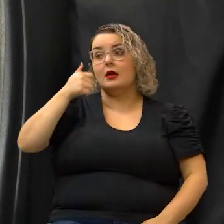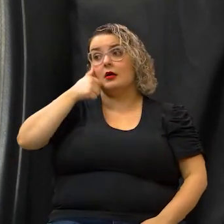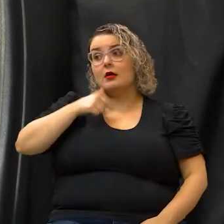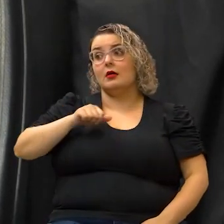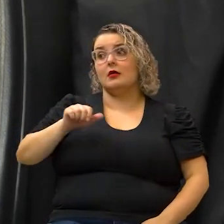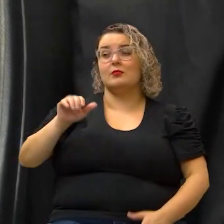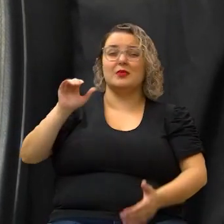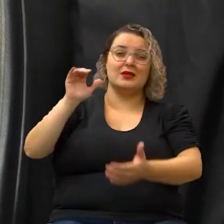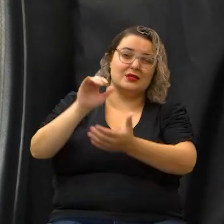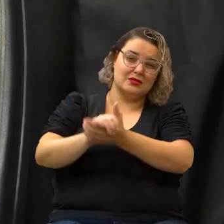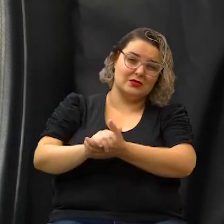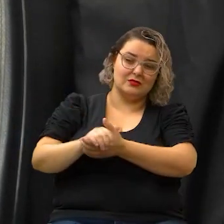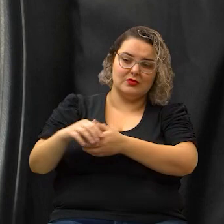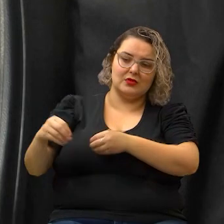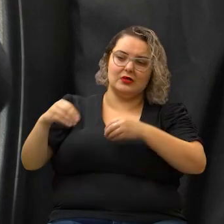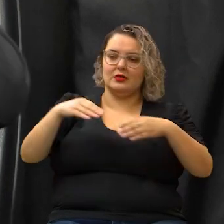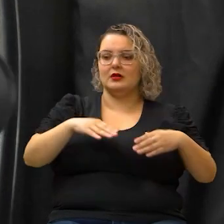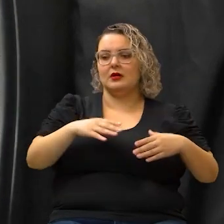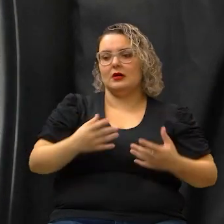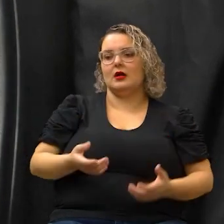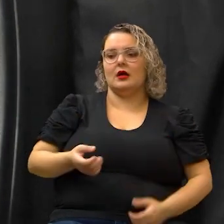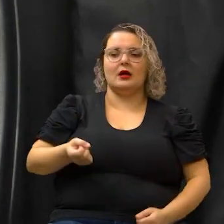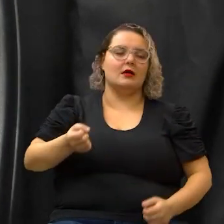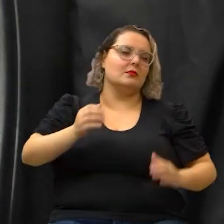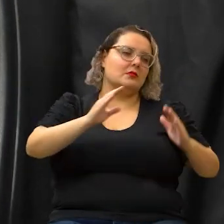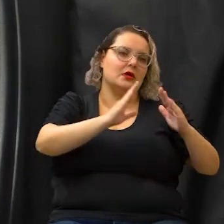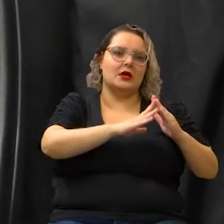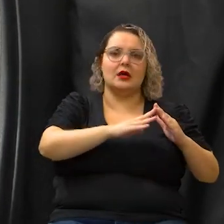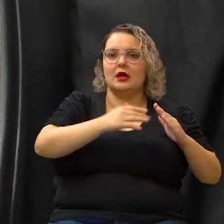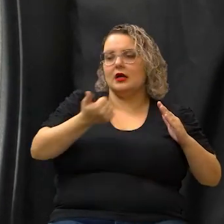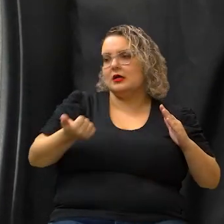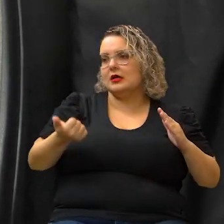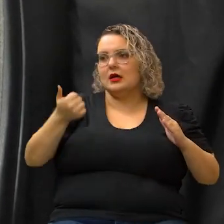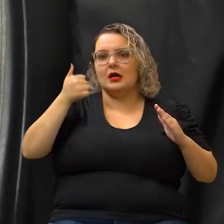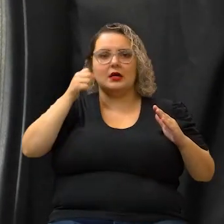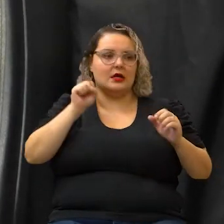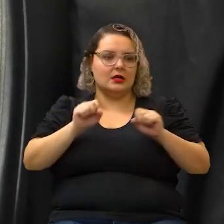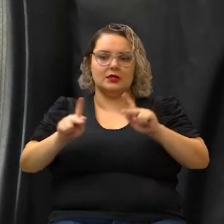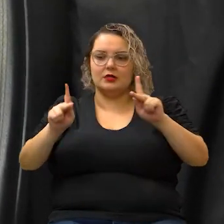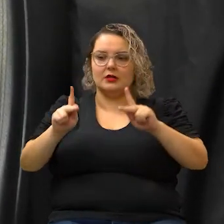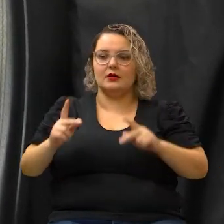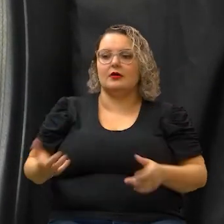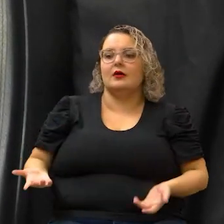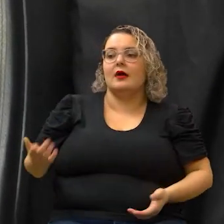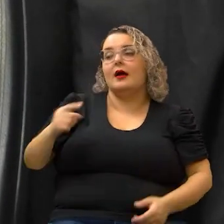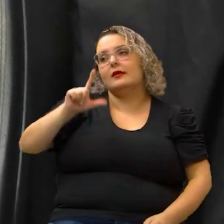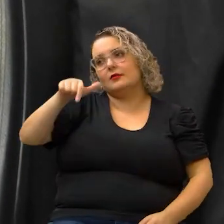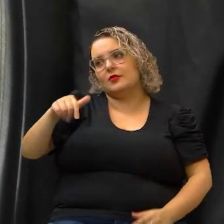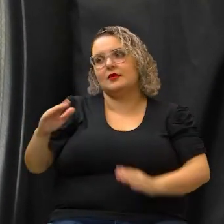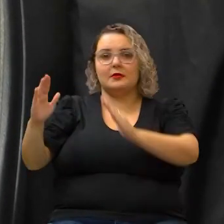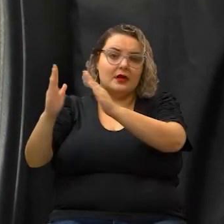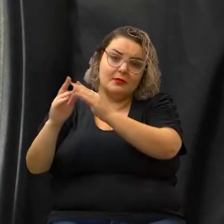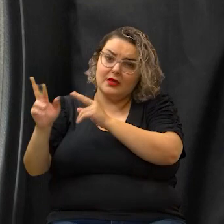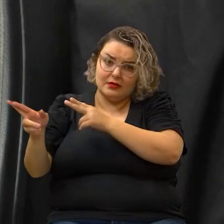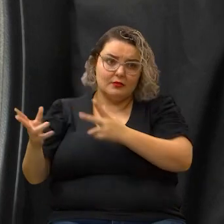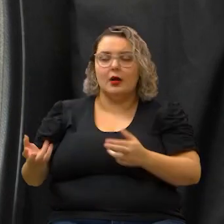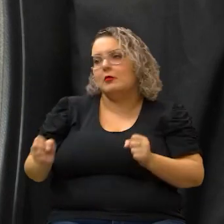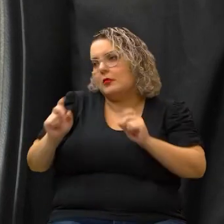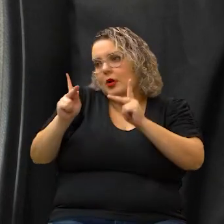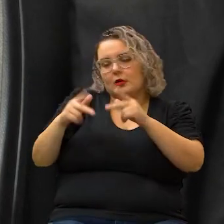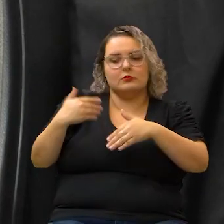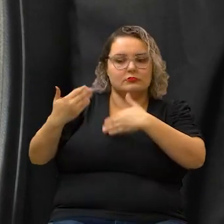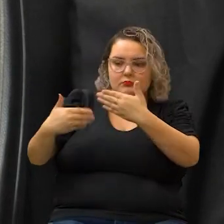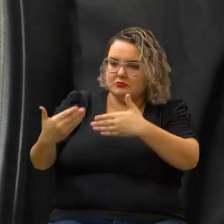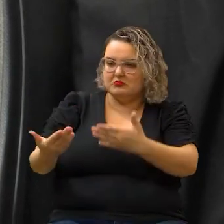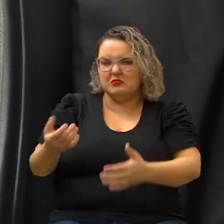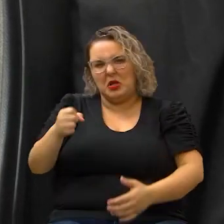para cá, e depois já passava na casa da mãe, já ia para o shopping, só ia para dormir, ficou quase que casa dormitória, né? Sim. Mas tudo bem, a gente levou